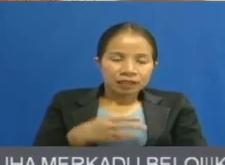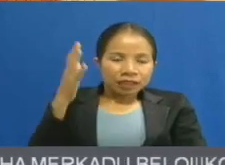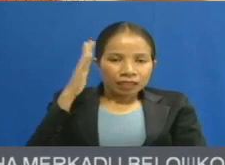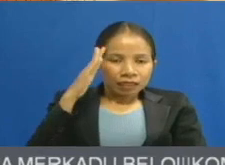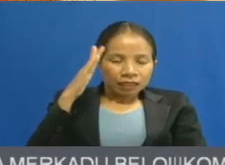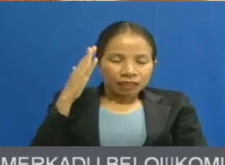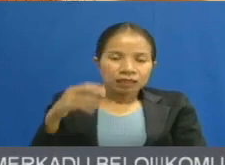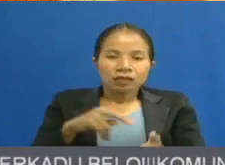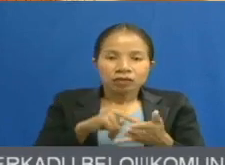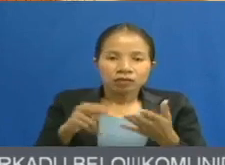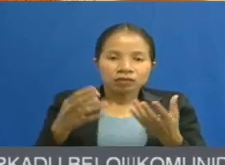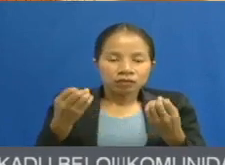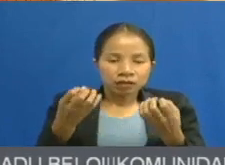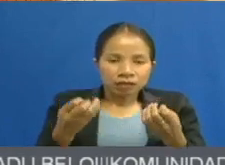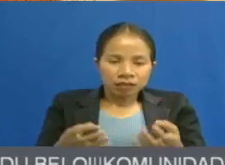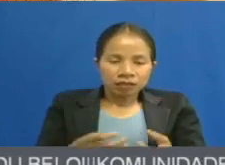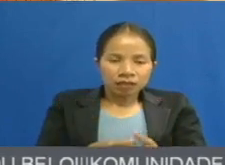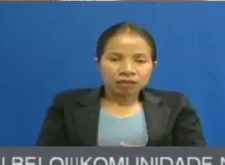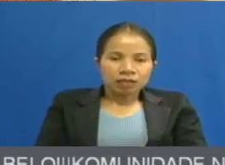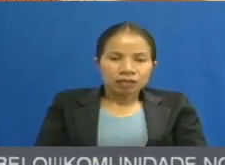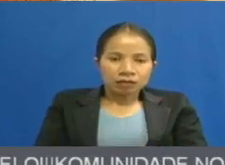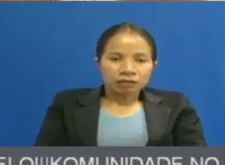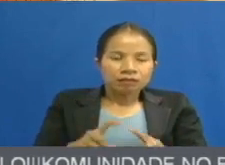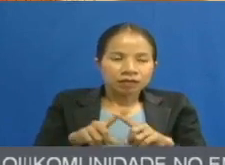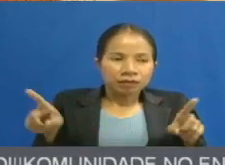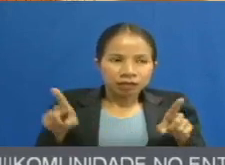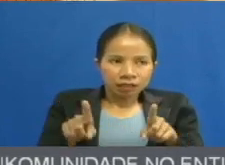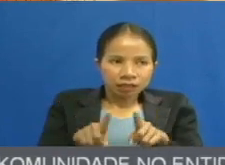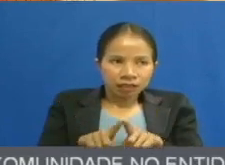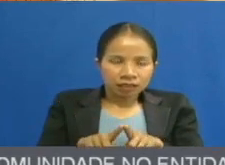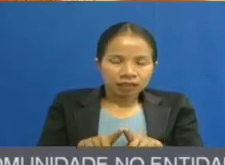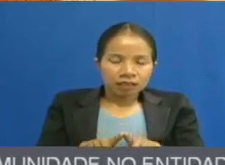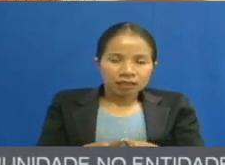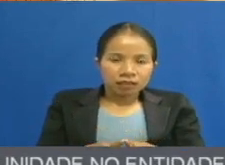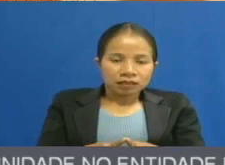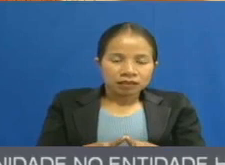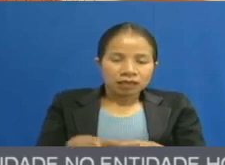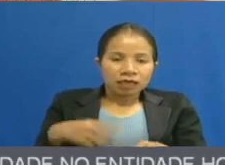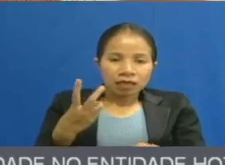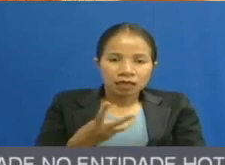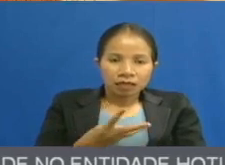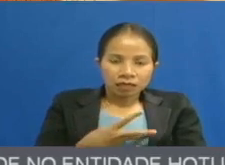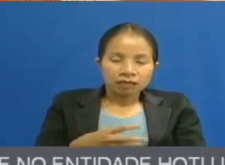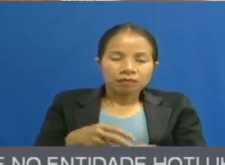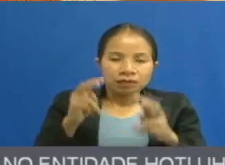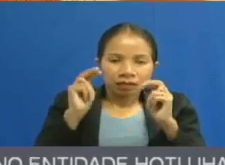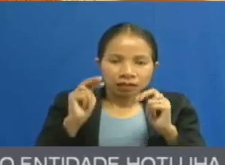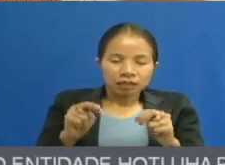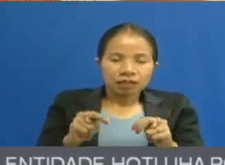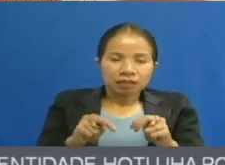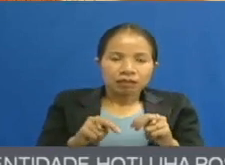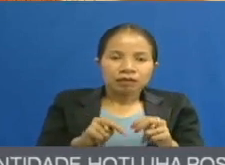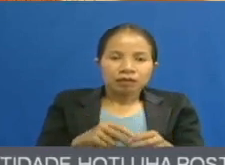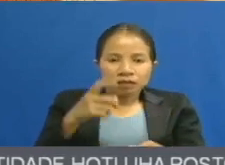luta e nebe o hotem para nebe luta o ofese nebe an que tem provado para